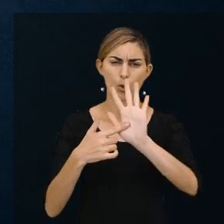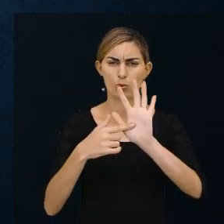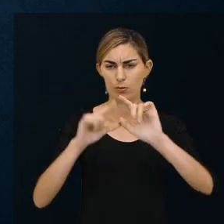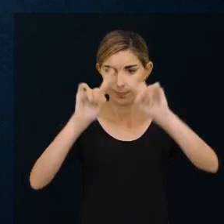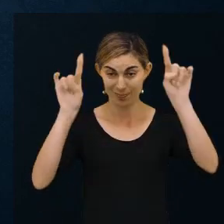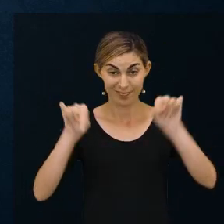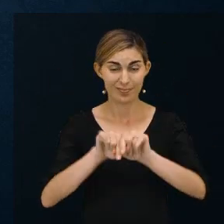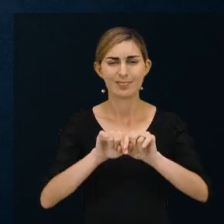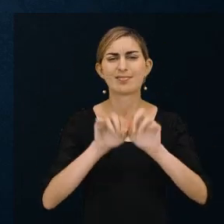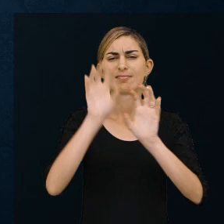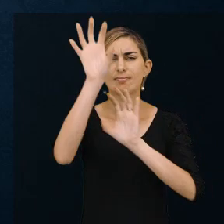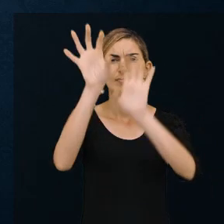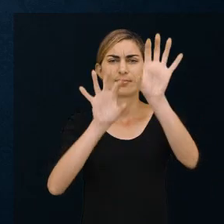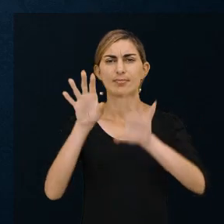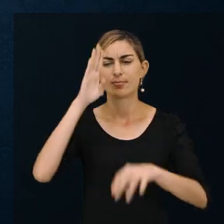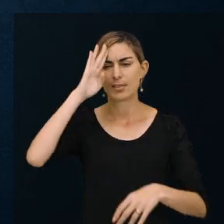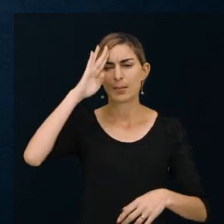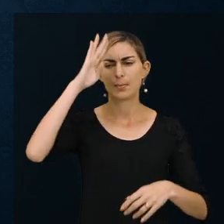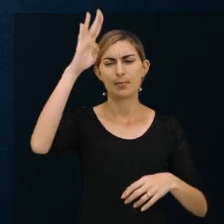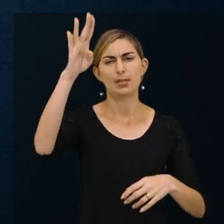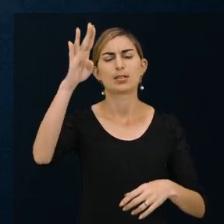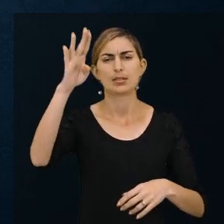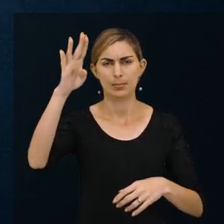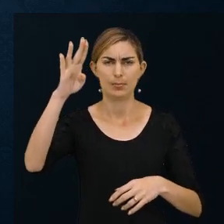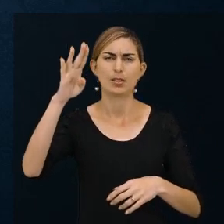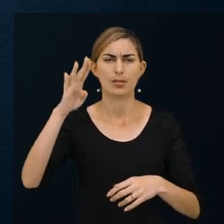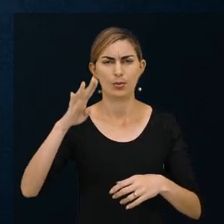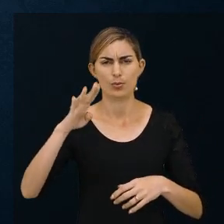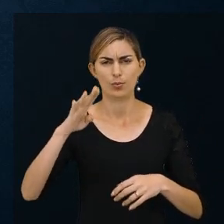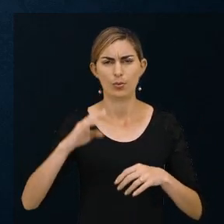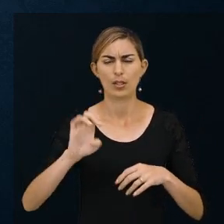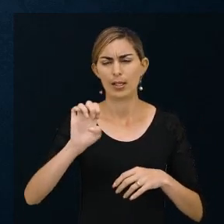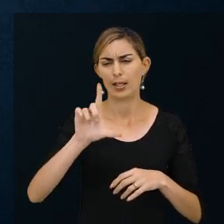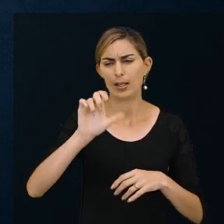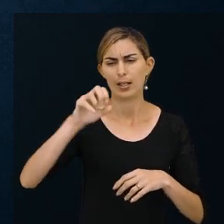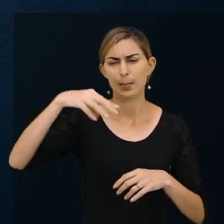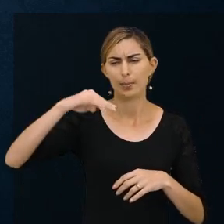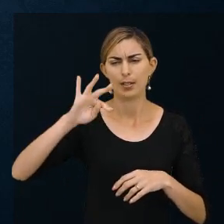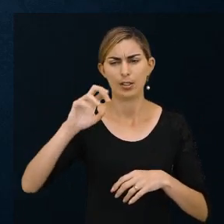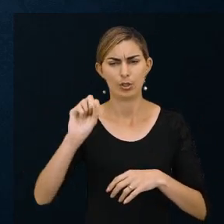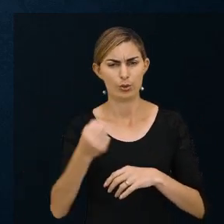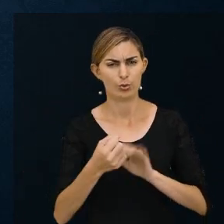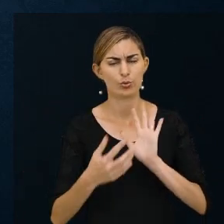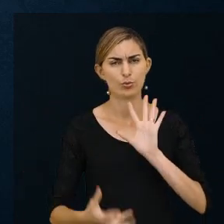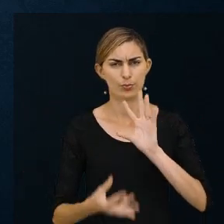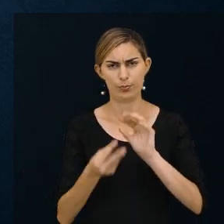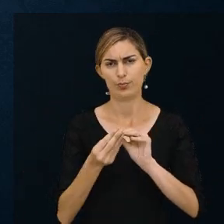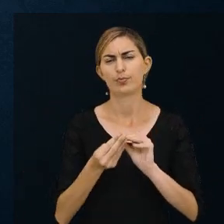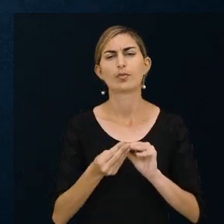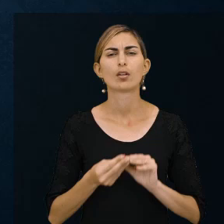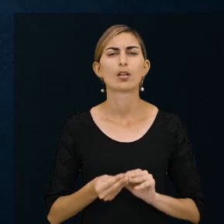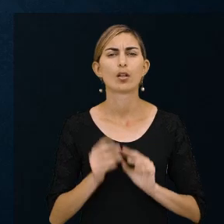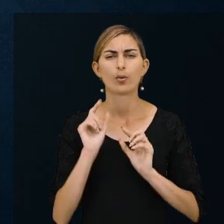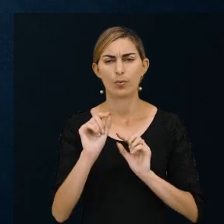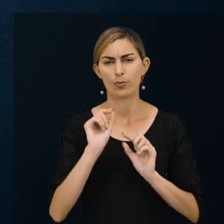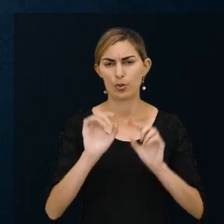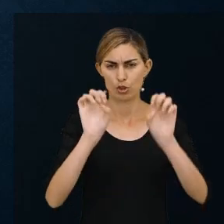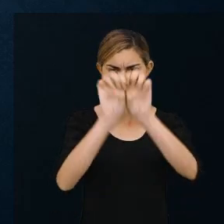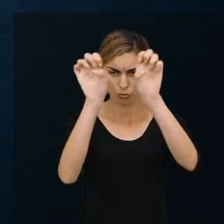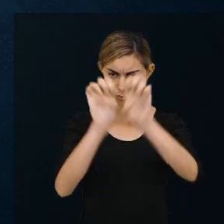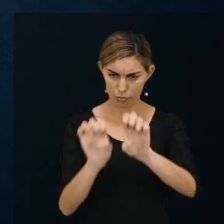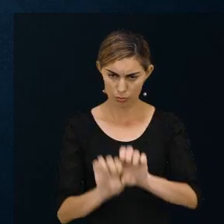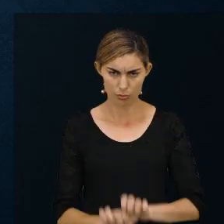estão distribuídas as principais categorias ou elementos que vão compor, certo?